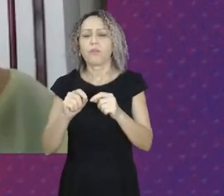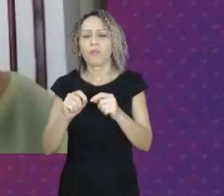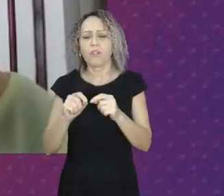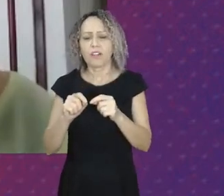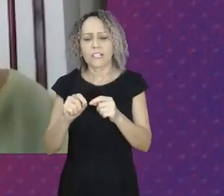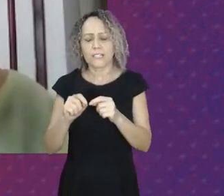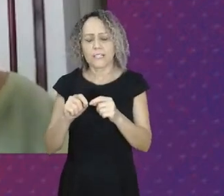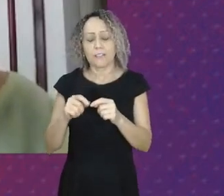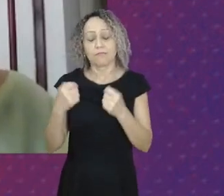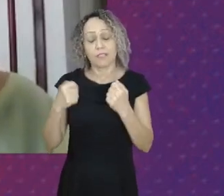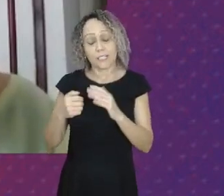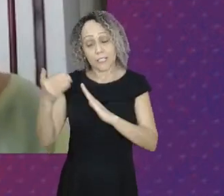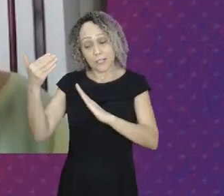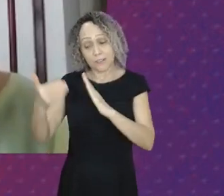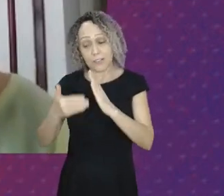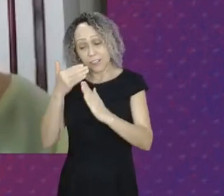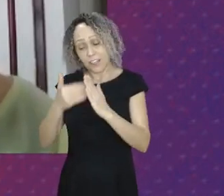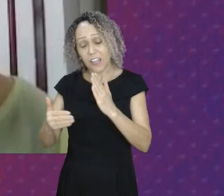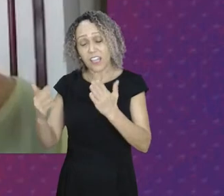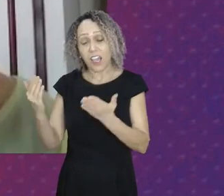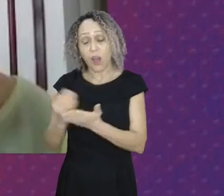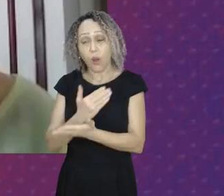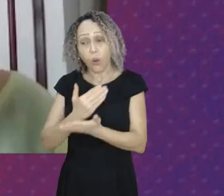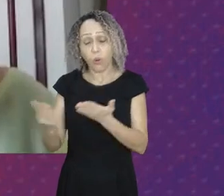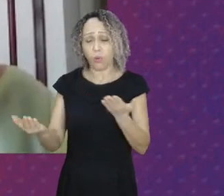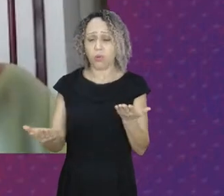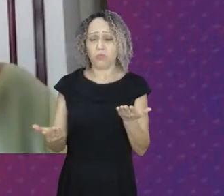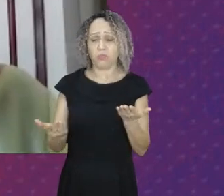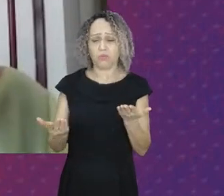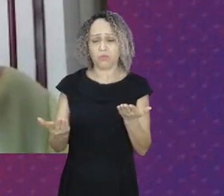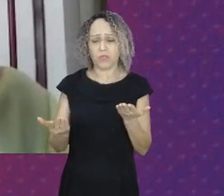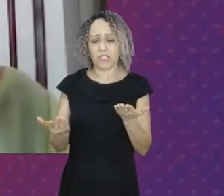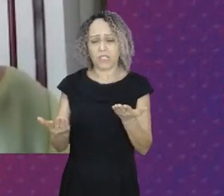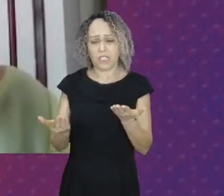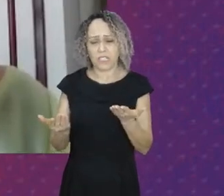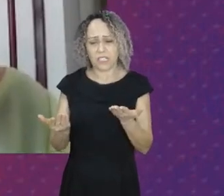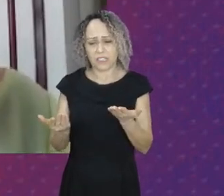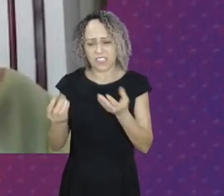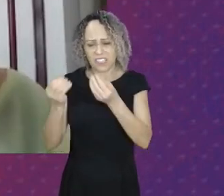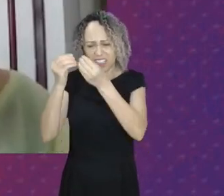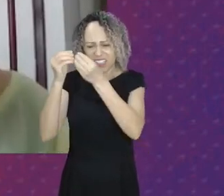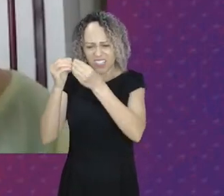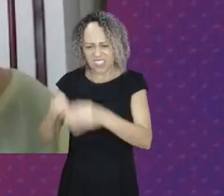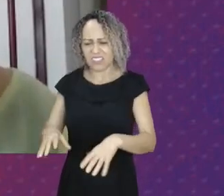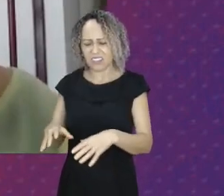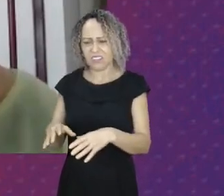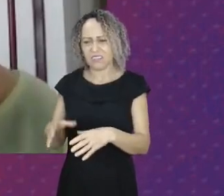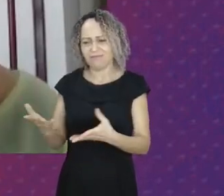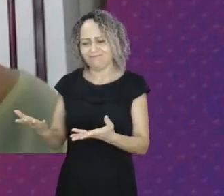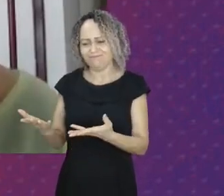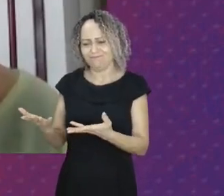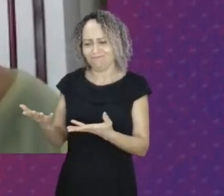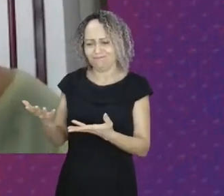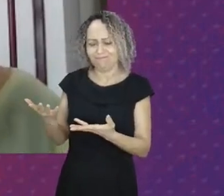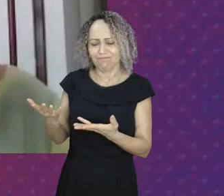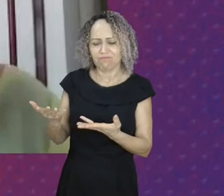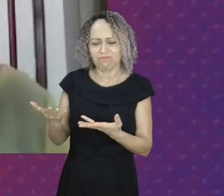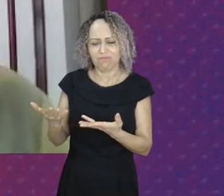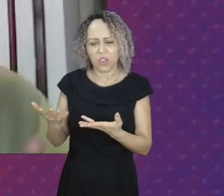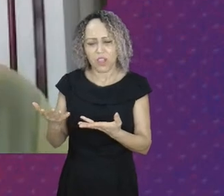preciso revogar algumas medidas autoritárias que acabam estimulando a grilagem de